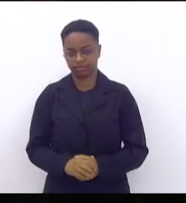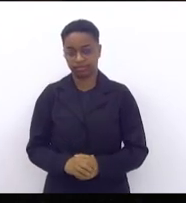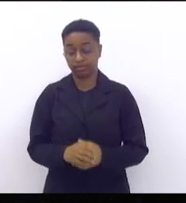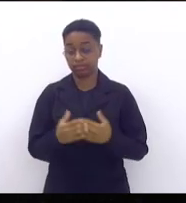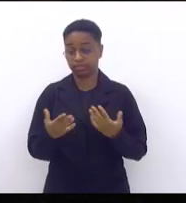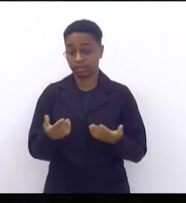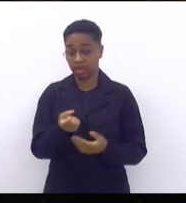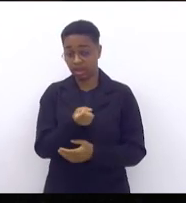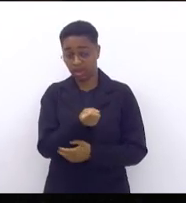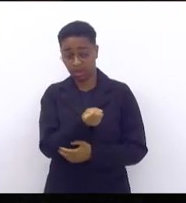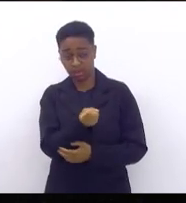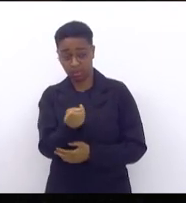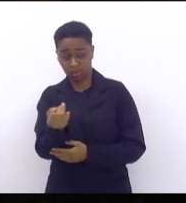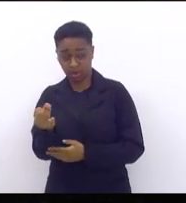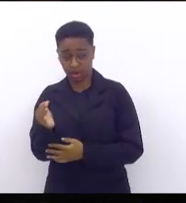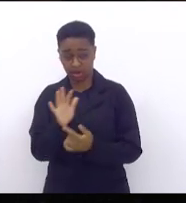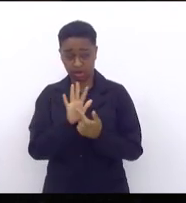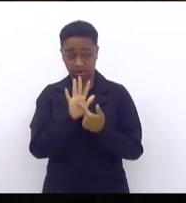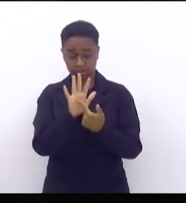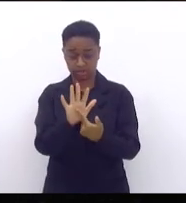números são números